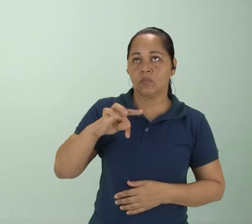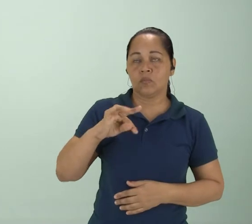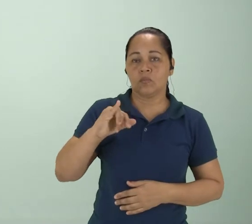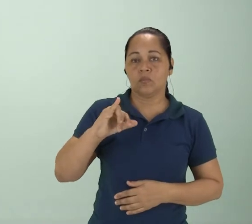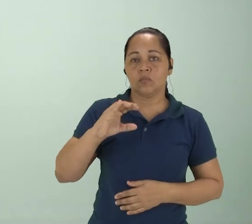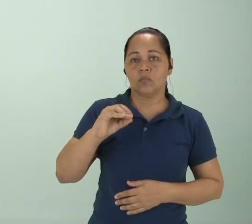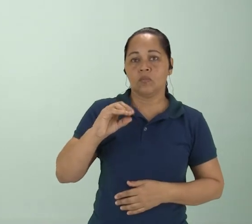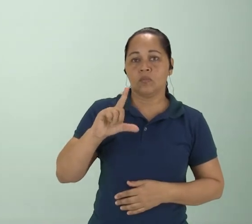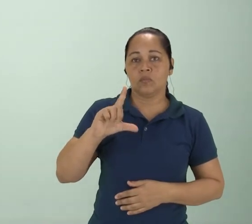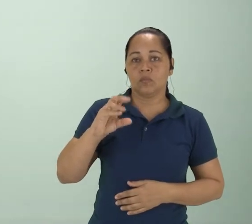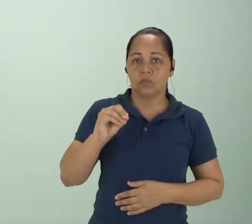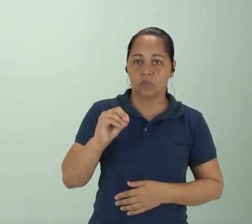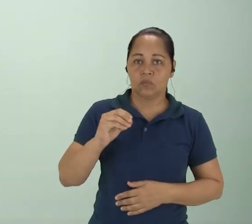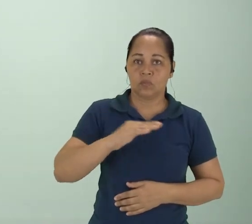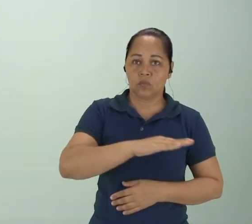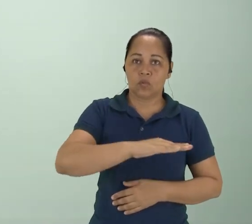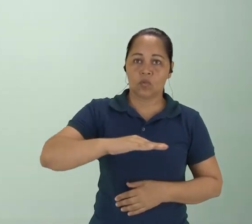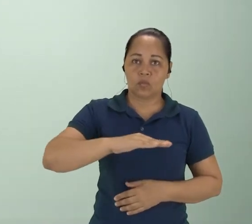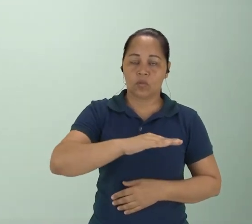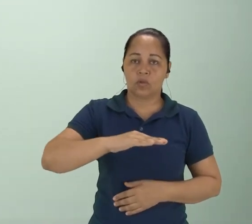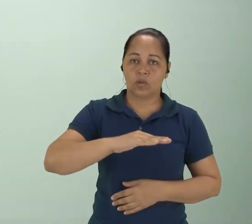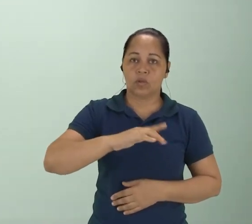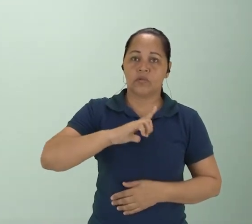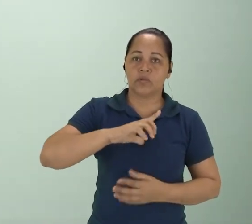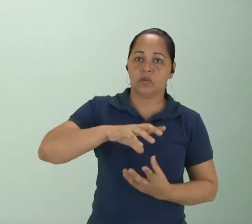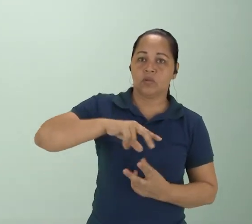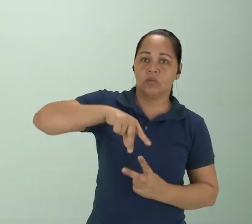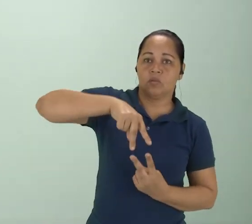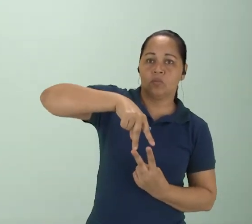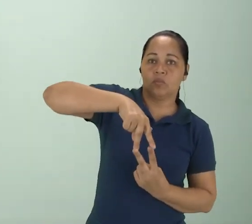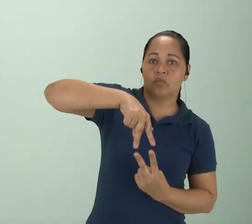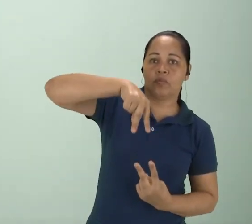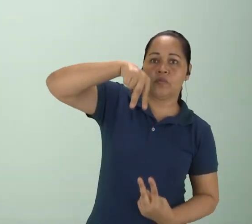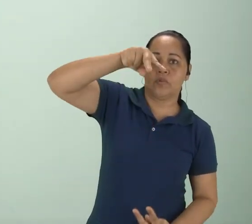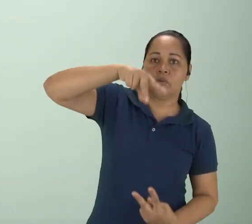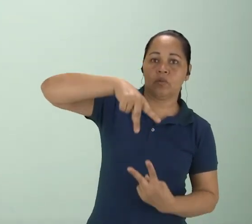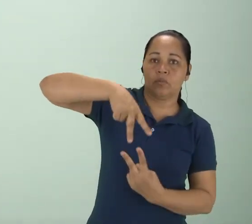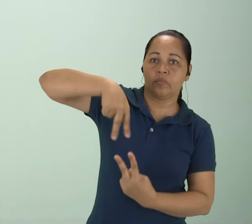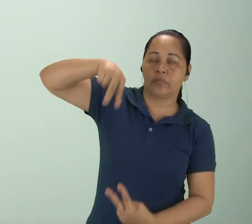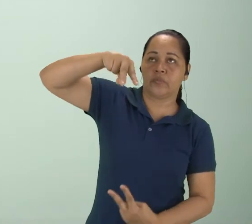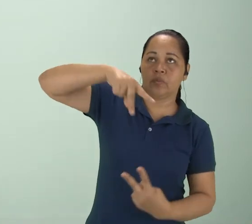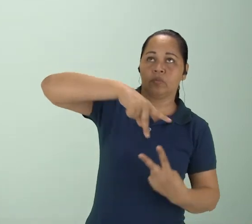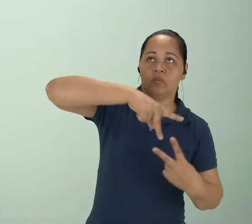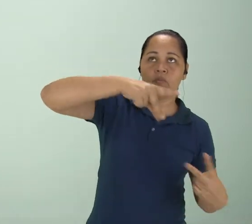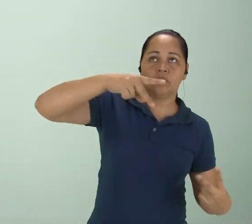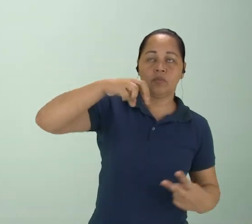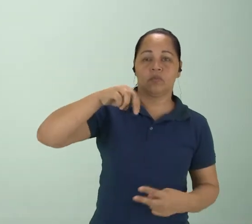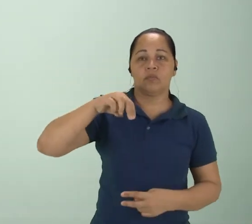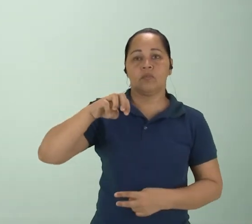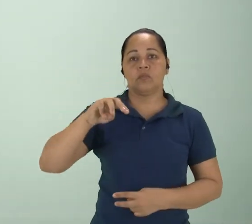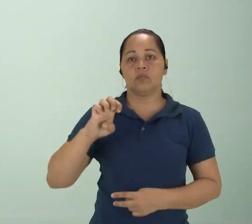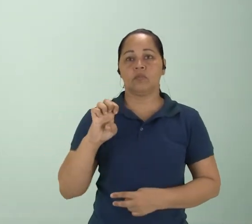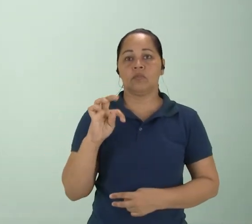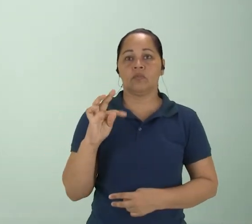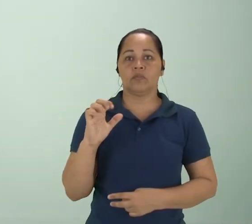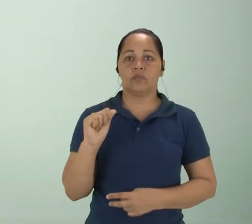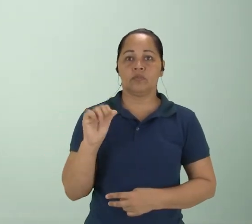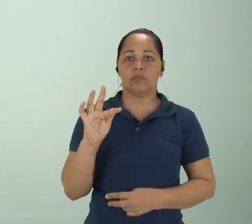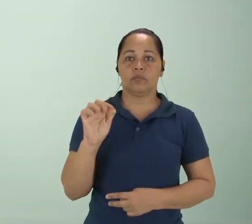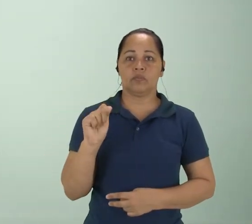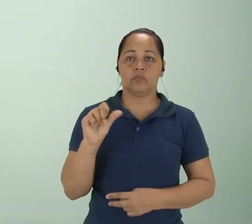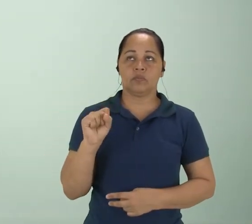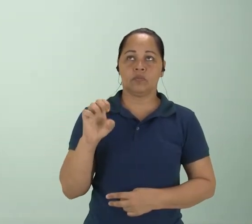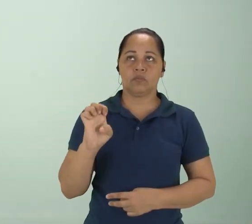e vamos ter os filamentos do fuso mitótico, beleza? Que vai fazer o arrastamento. Então, metáfase tem principalmente essa